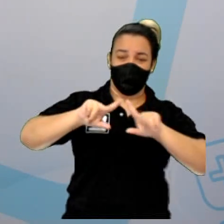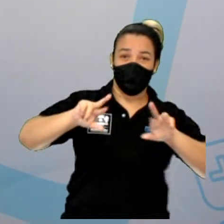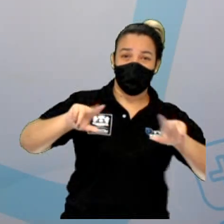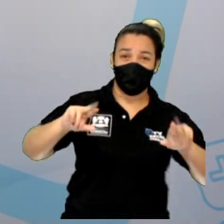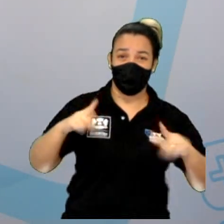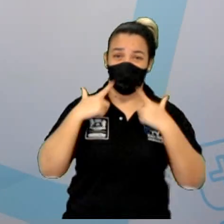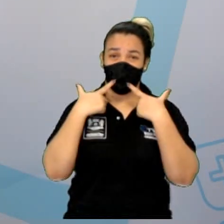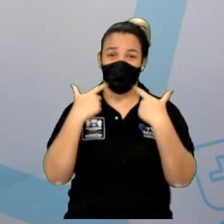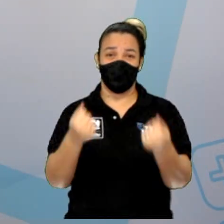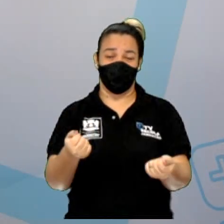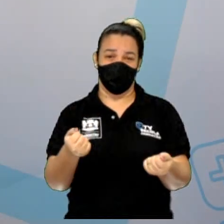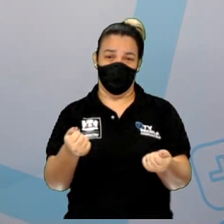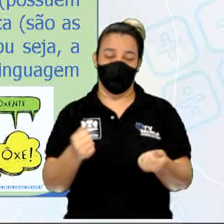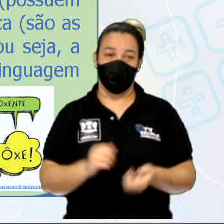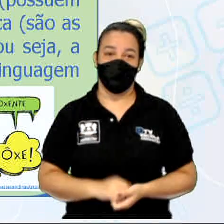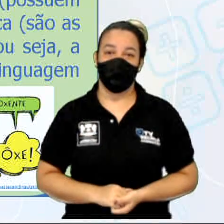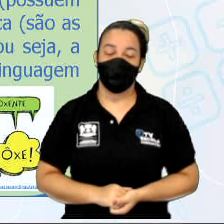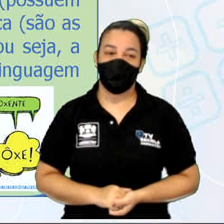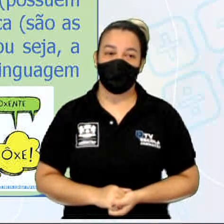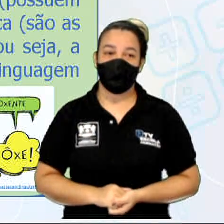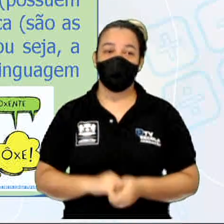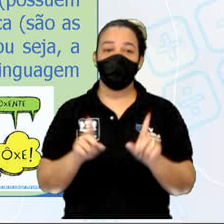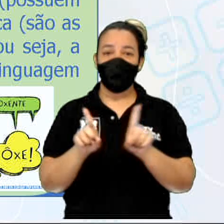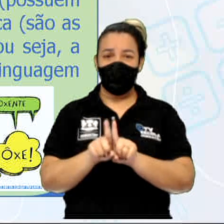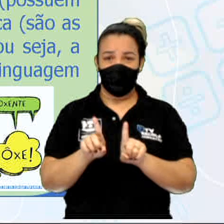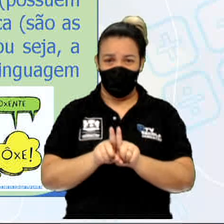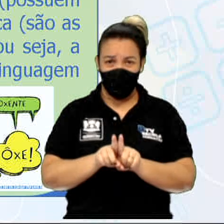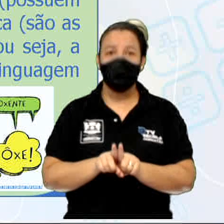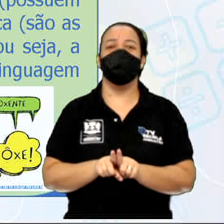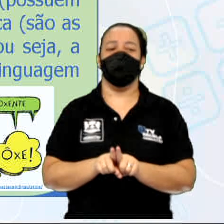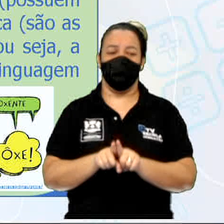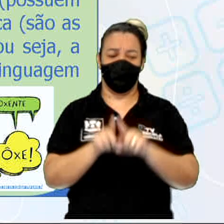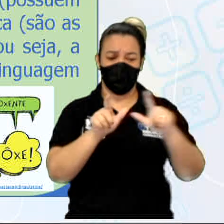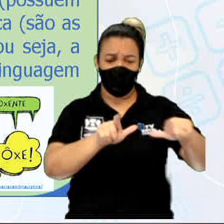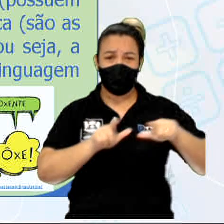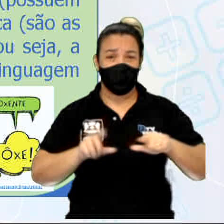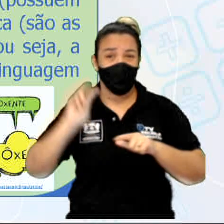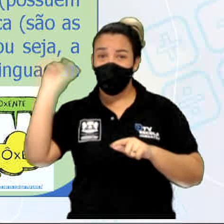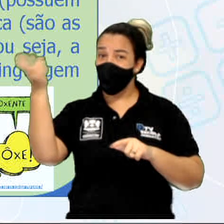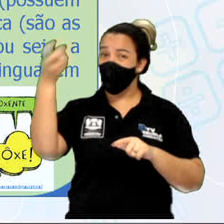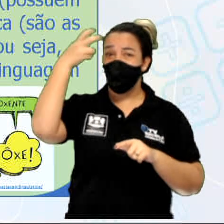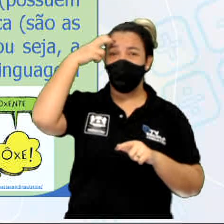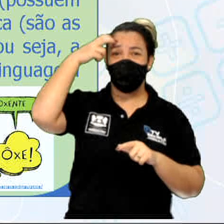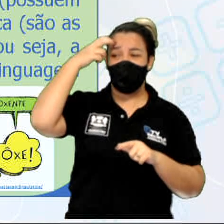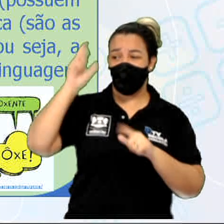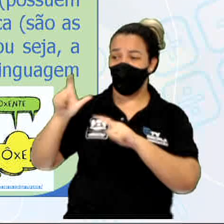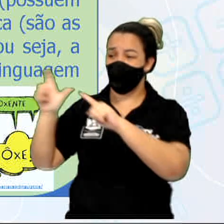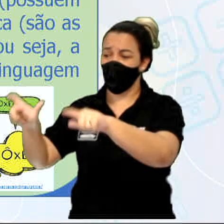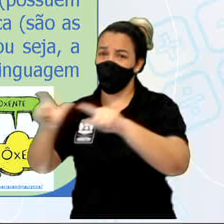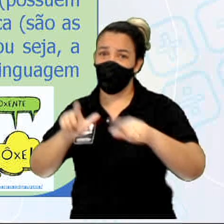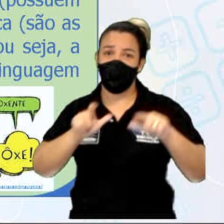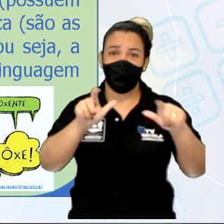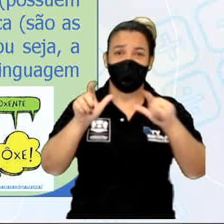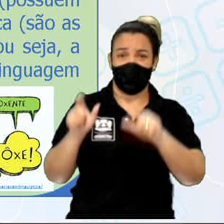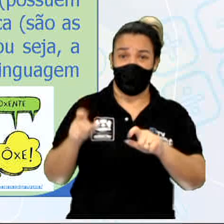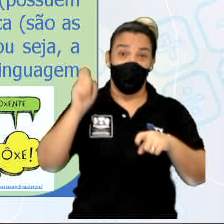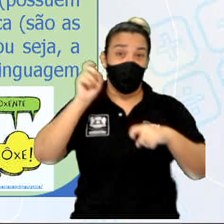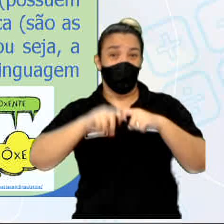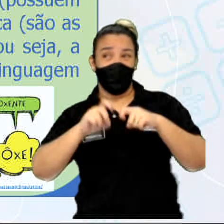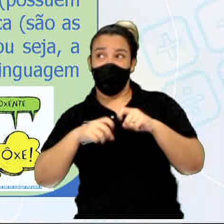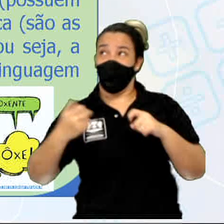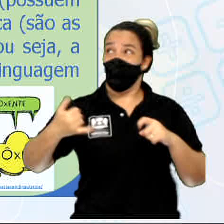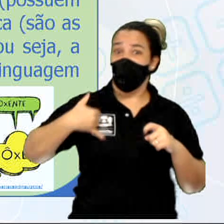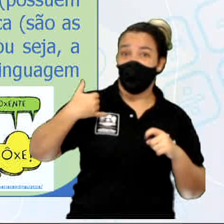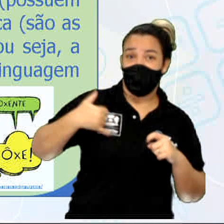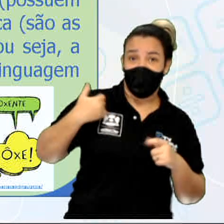tá certo? Varia principalmente por fatores históricos e culturais, como também região geográfica, sexo, a idade, a